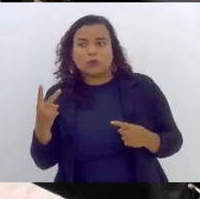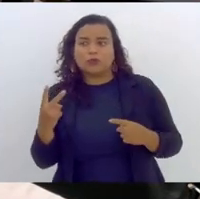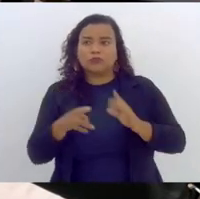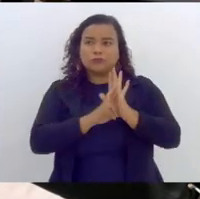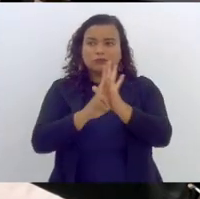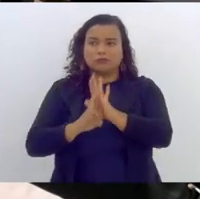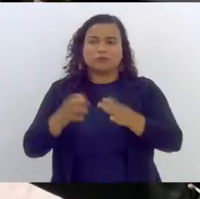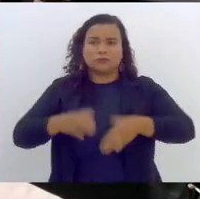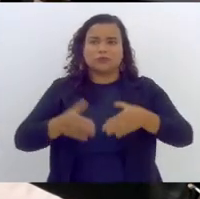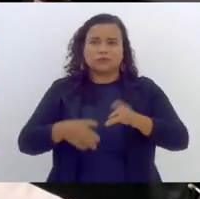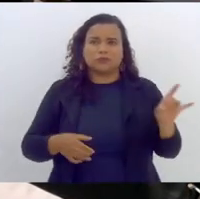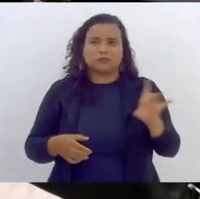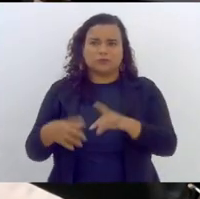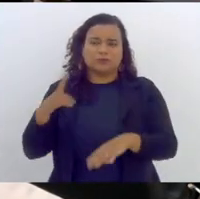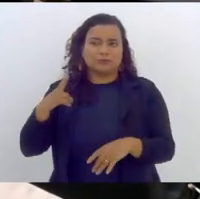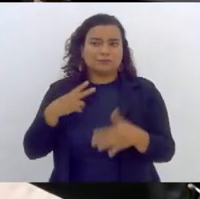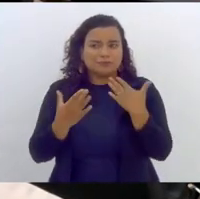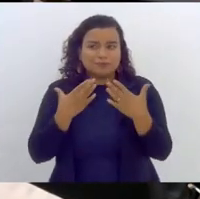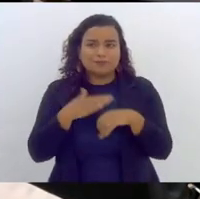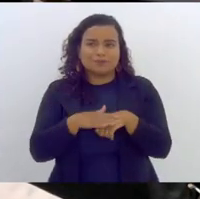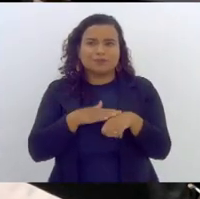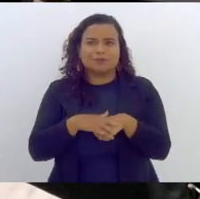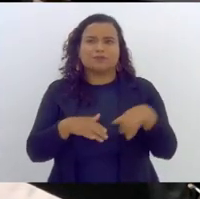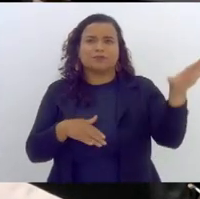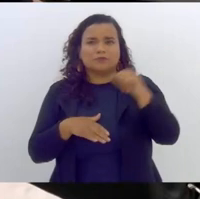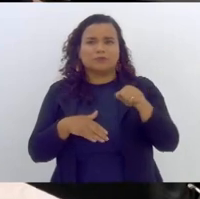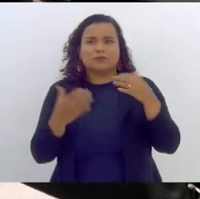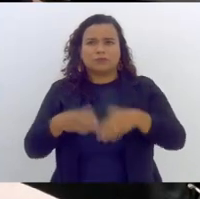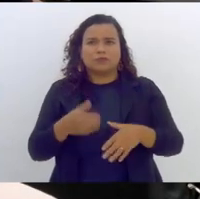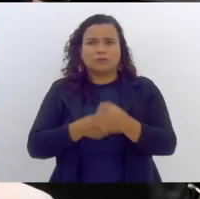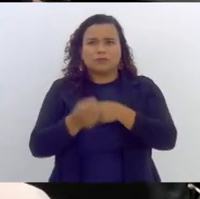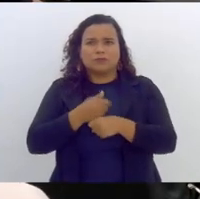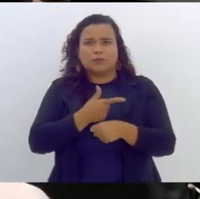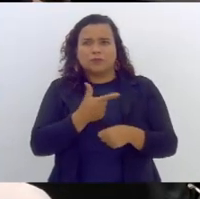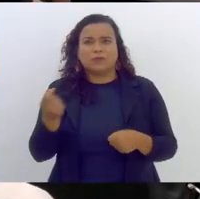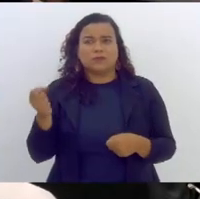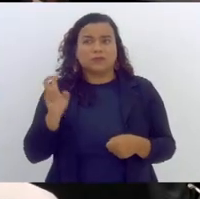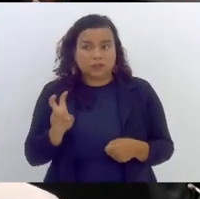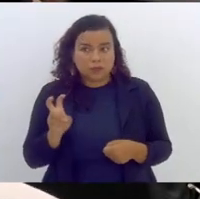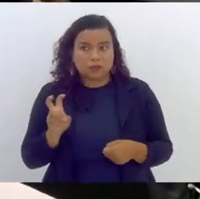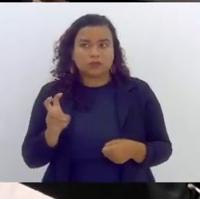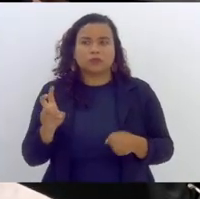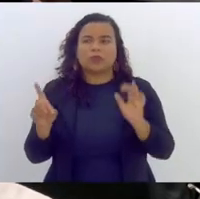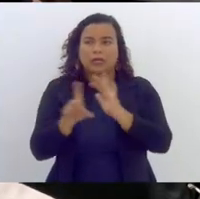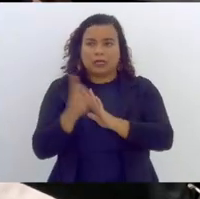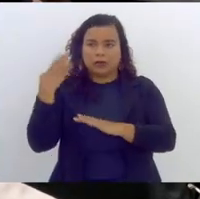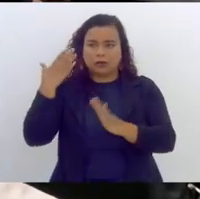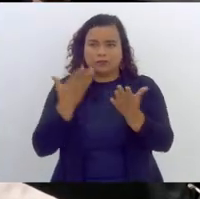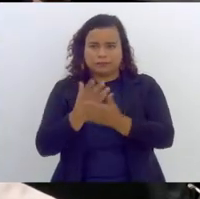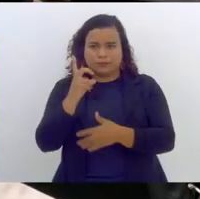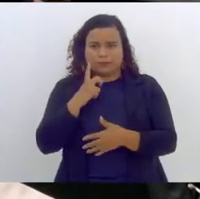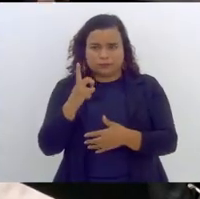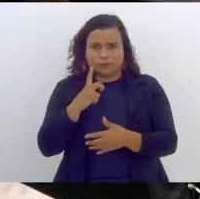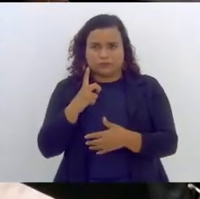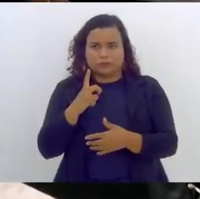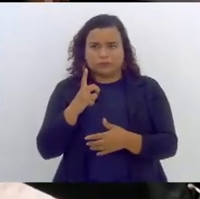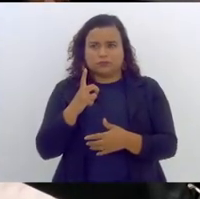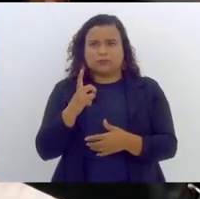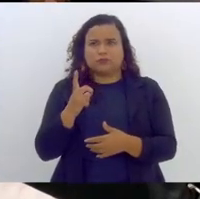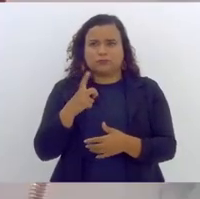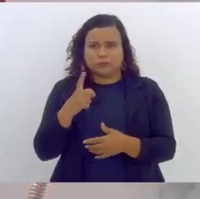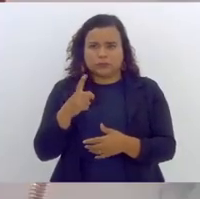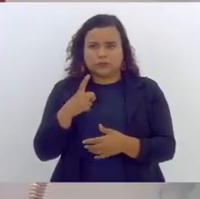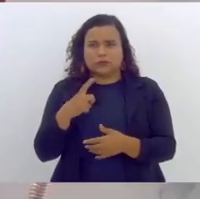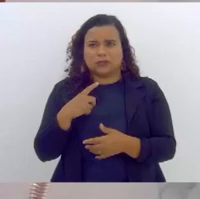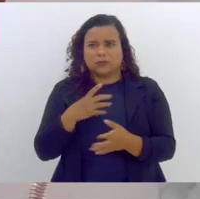de cada concurso individuais chama o concurso de 2005 concurso 2005 tem a lei recentemente aprovado que aliás teve muito